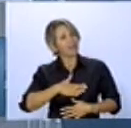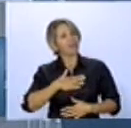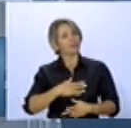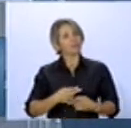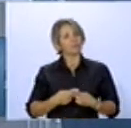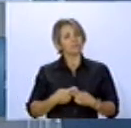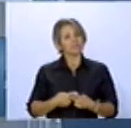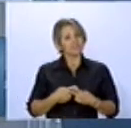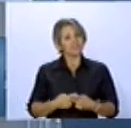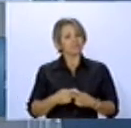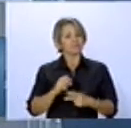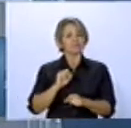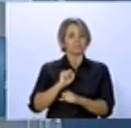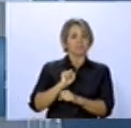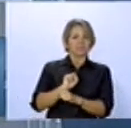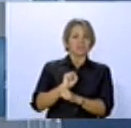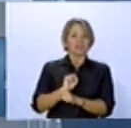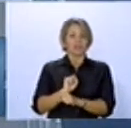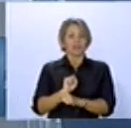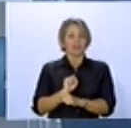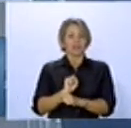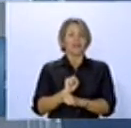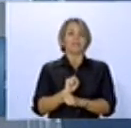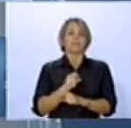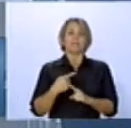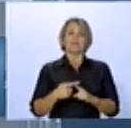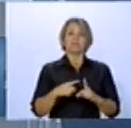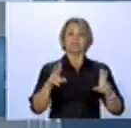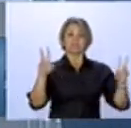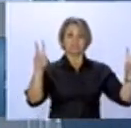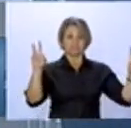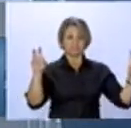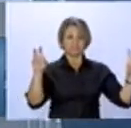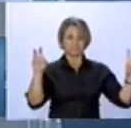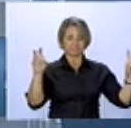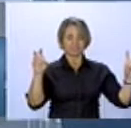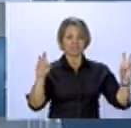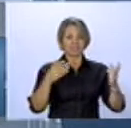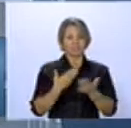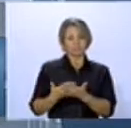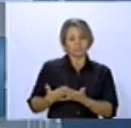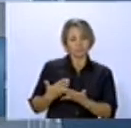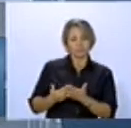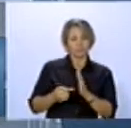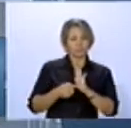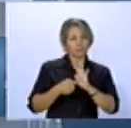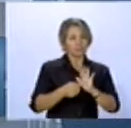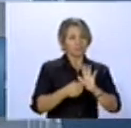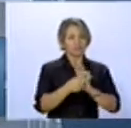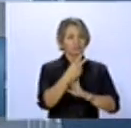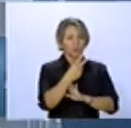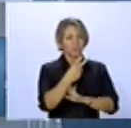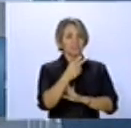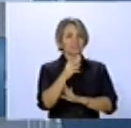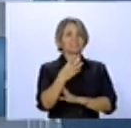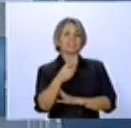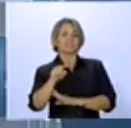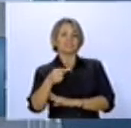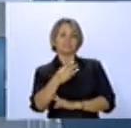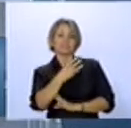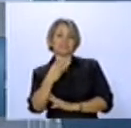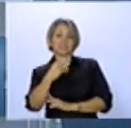de inércia baseado no seguinte fato estudos mostram que dois textos da população adulta brasileira